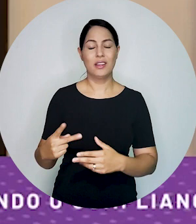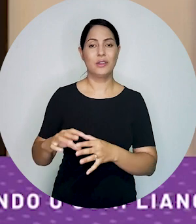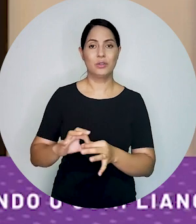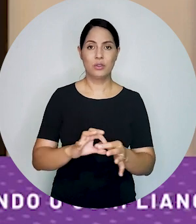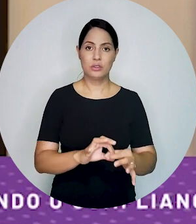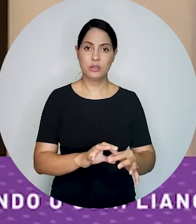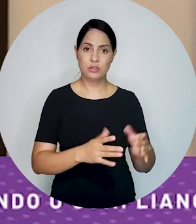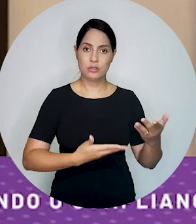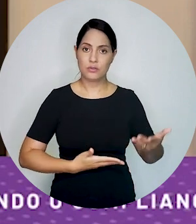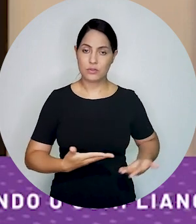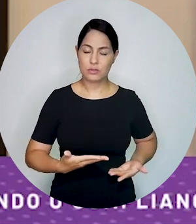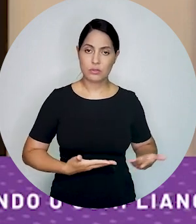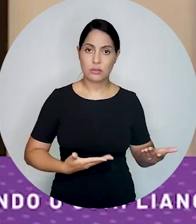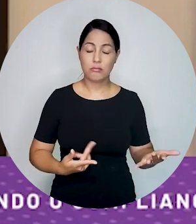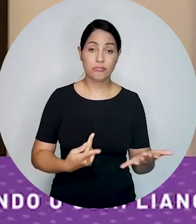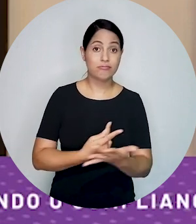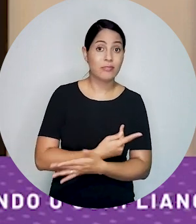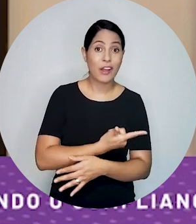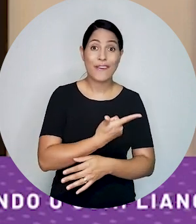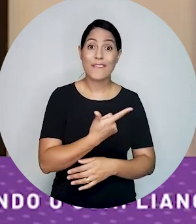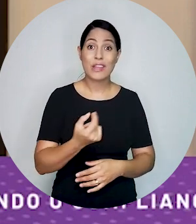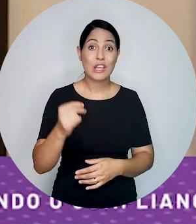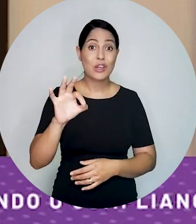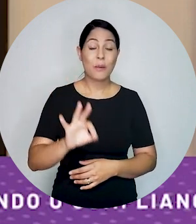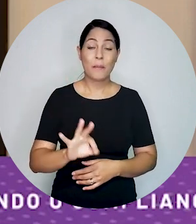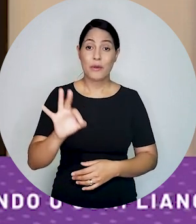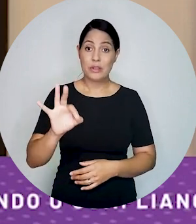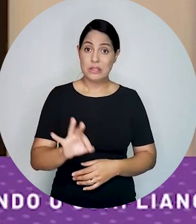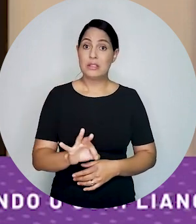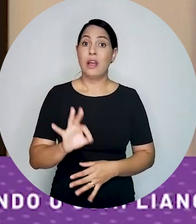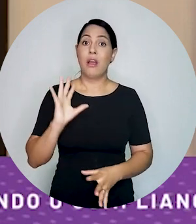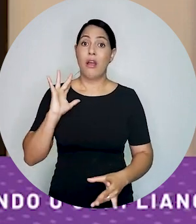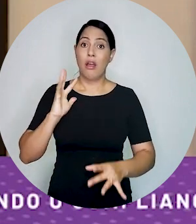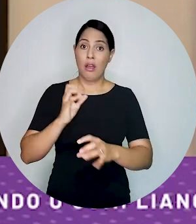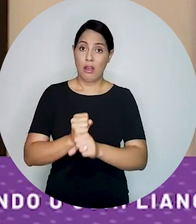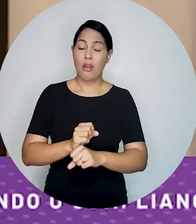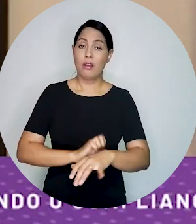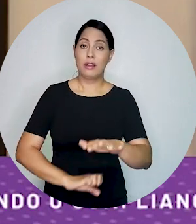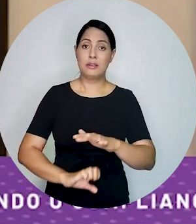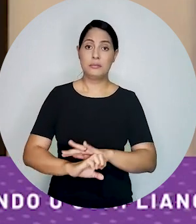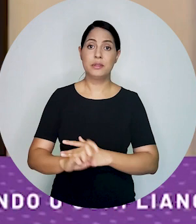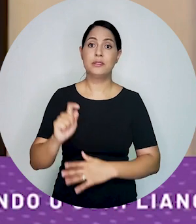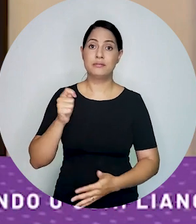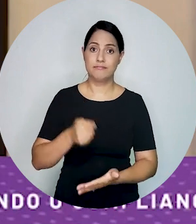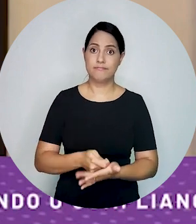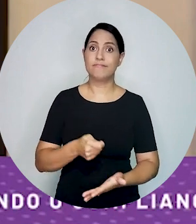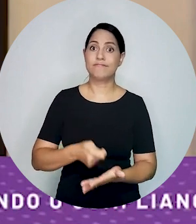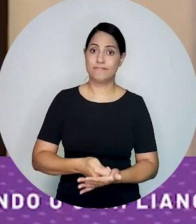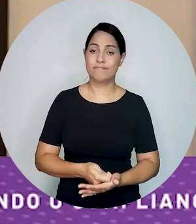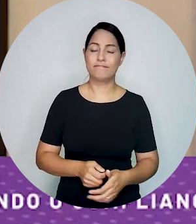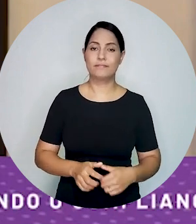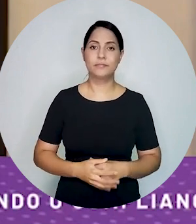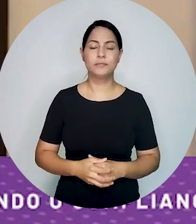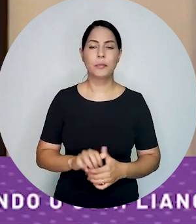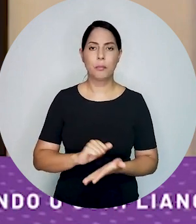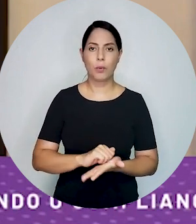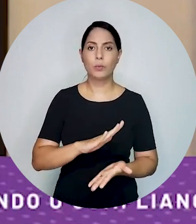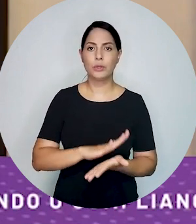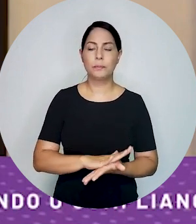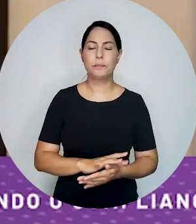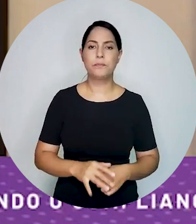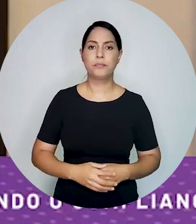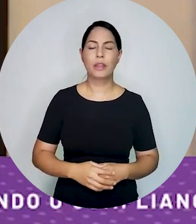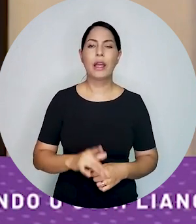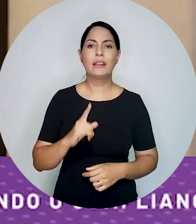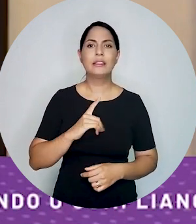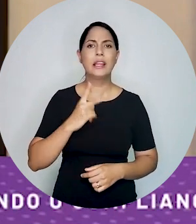funcionários ou representantes fazem. E multas que chegam a 20% de faturamento anual das empresas. Então, eu acho que